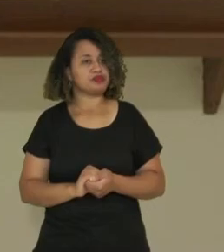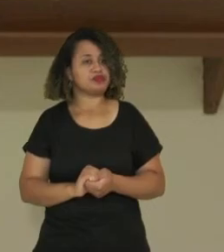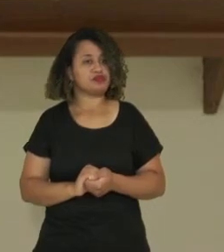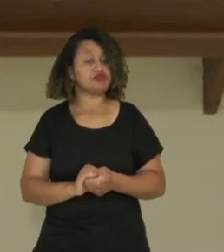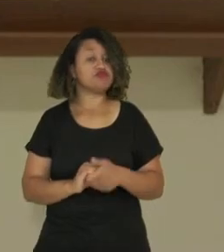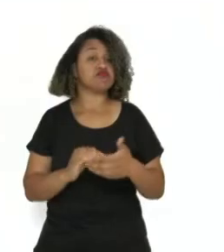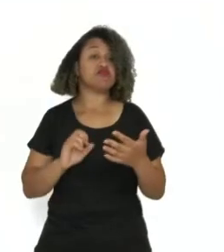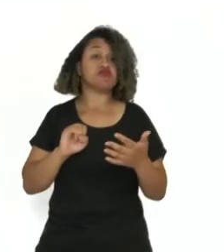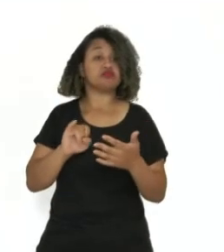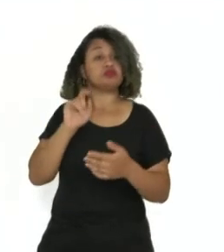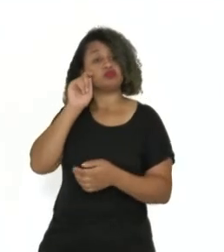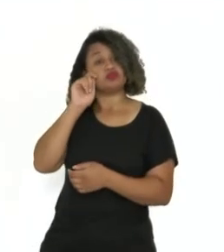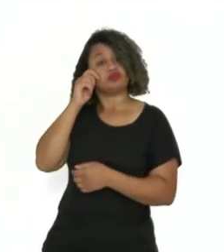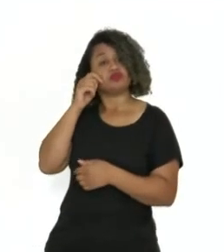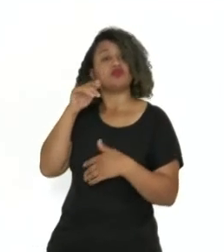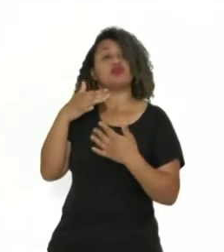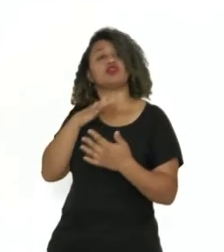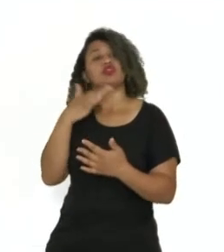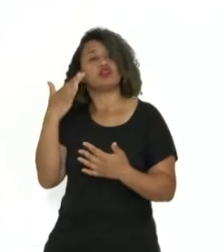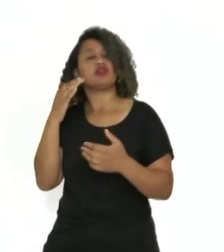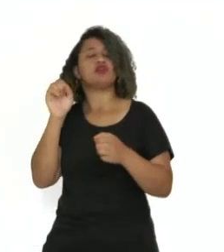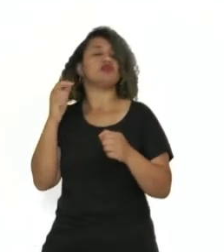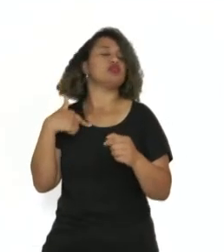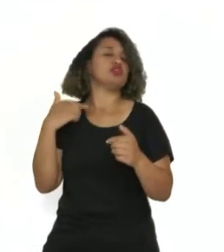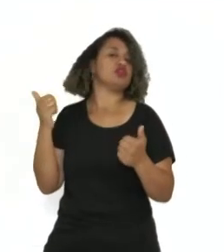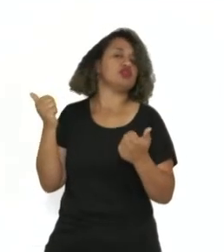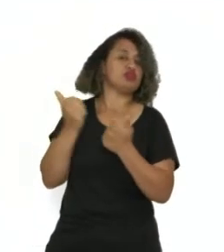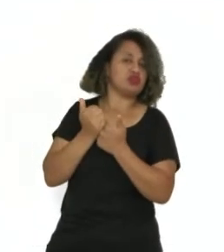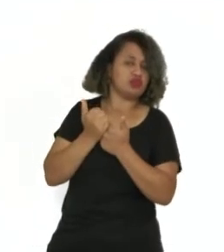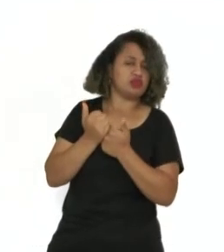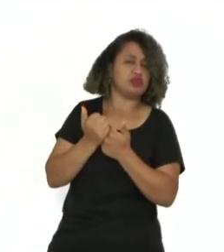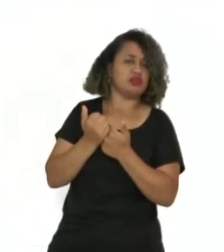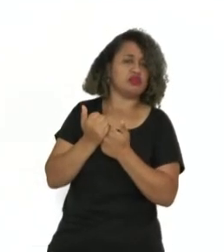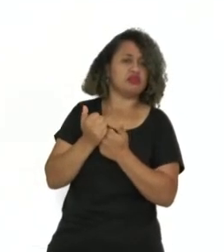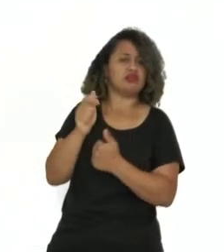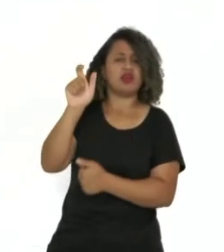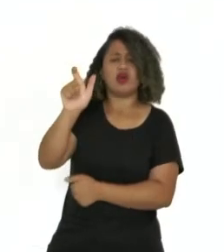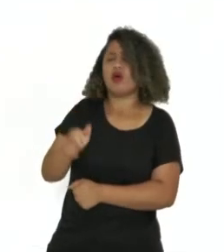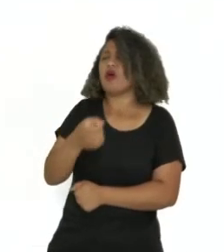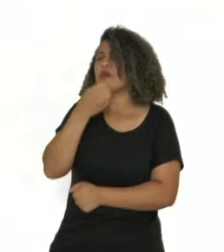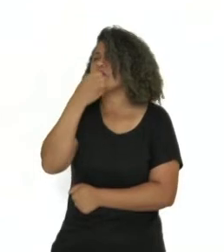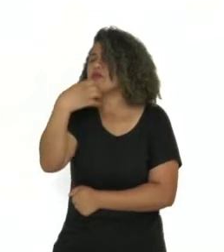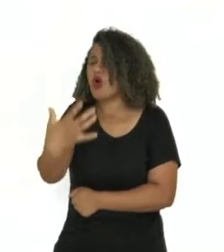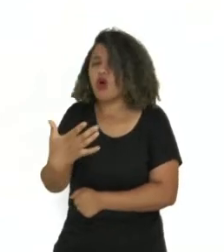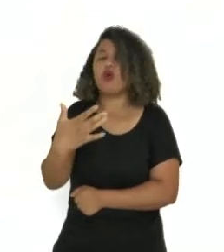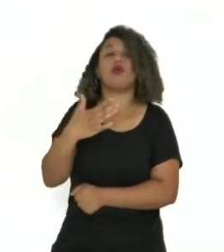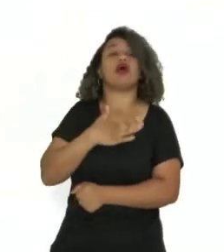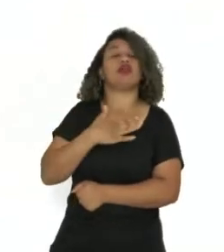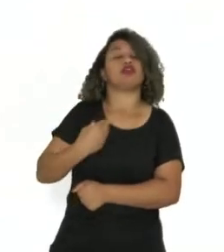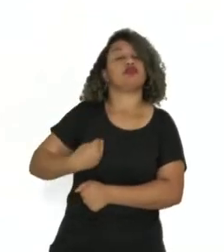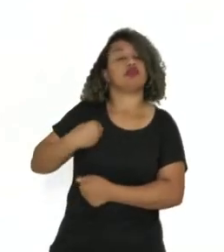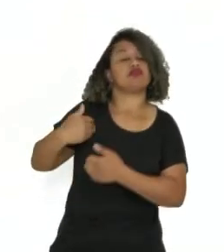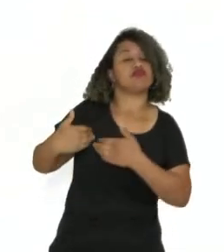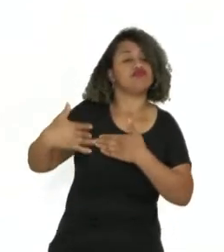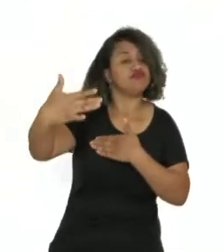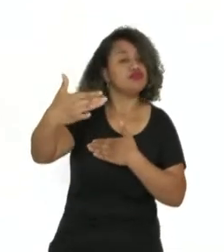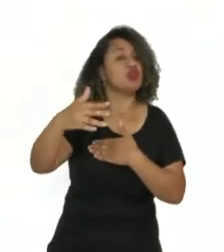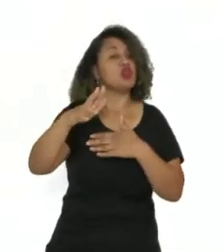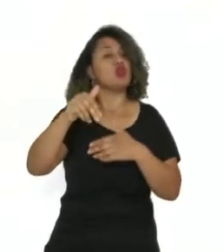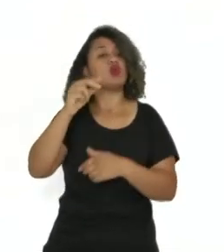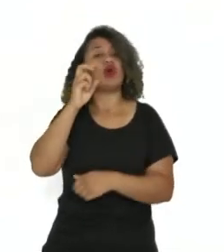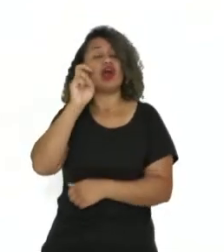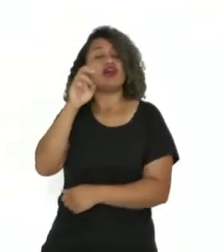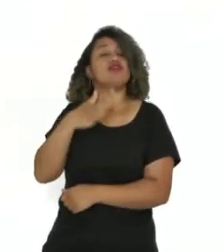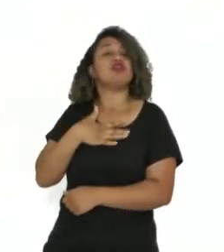que se fosse preto, quando ele morresse, o senhor podia ficar no lugar dele. O senhor é tão bom. Em toda a minha vida, nunca havia visto meu